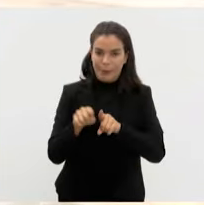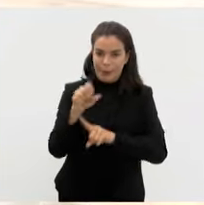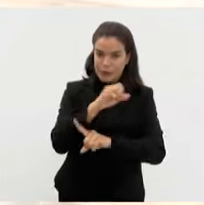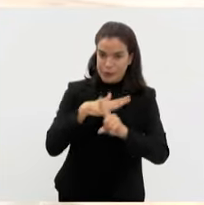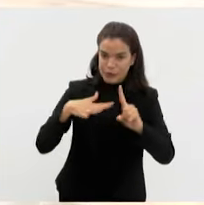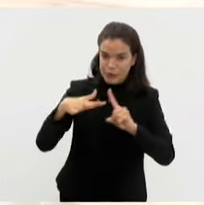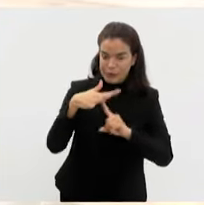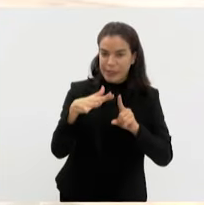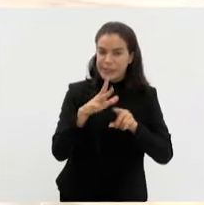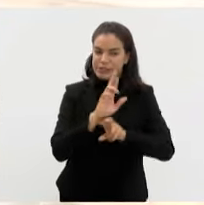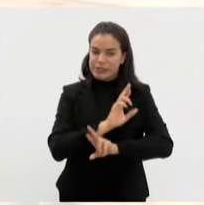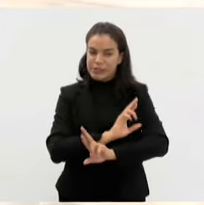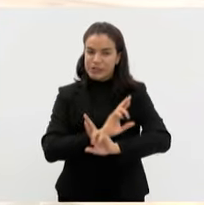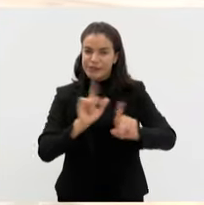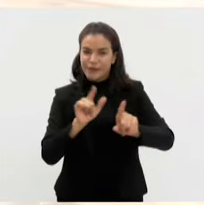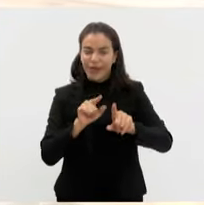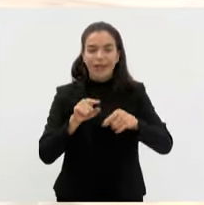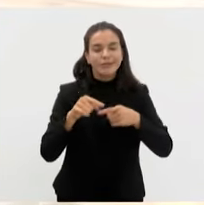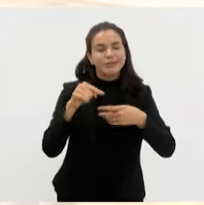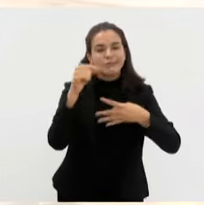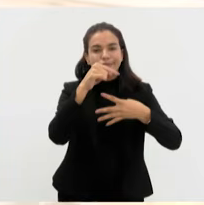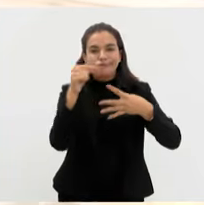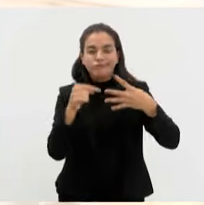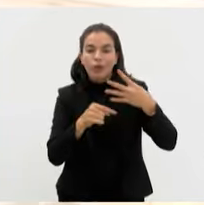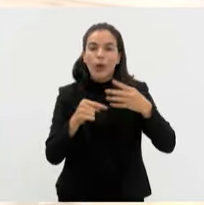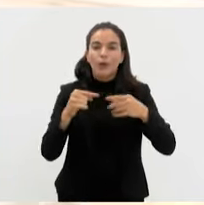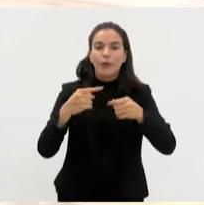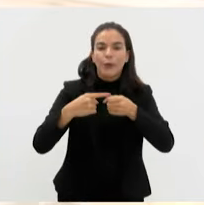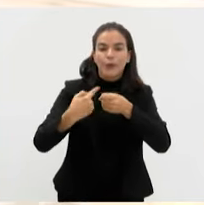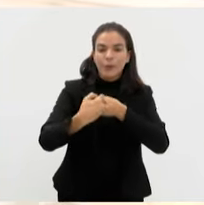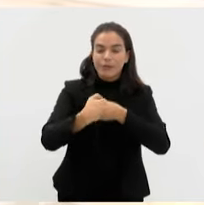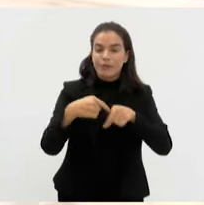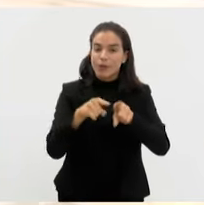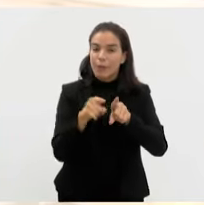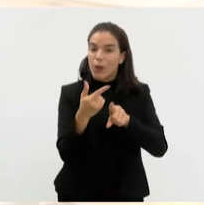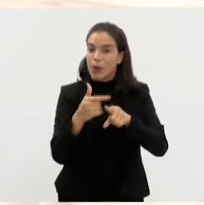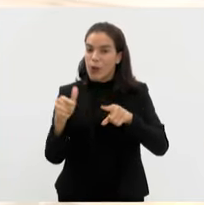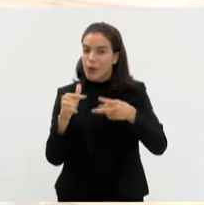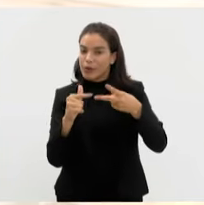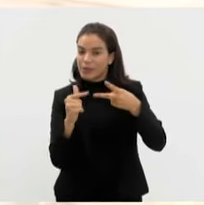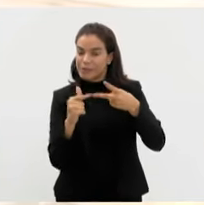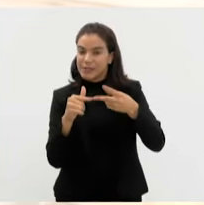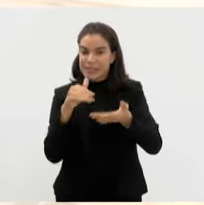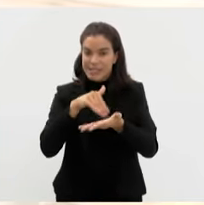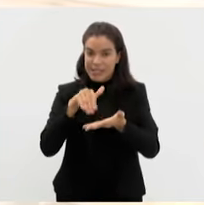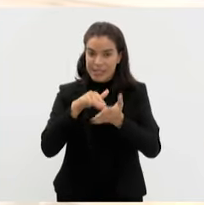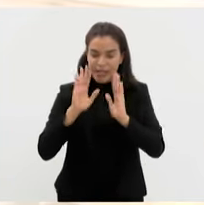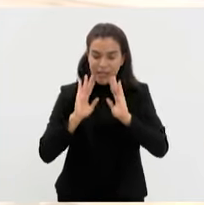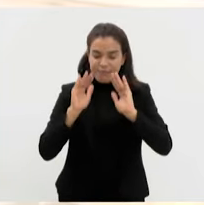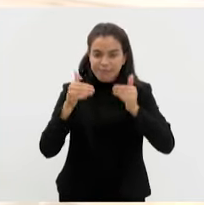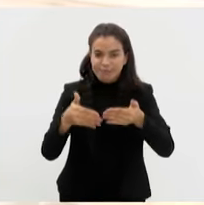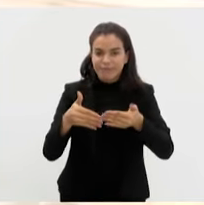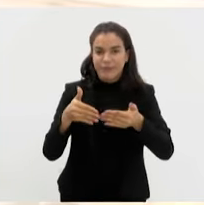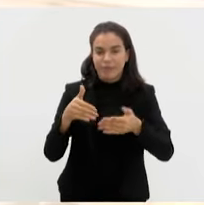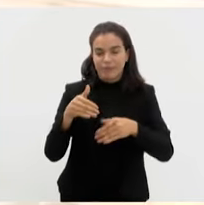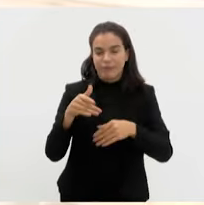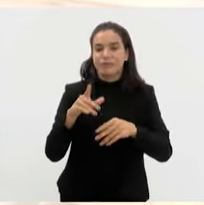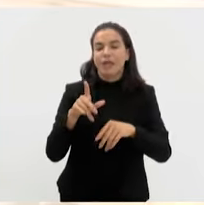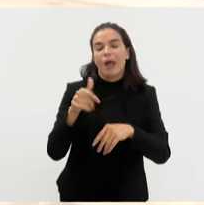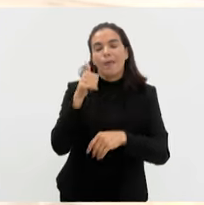histórica, das diferenças nos municípios e uma outra ferramenta específica para a Secretaria da Mulher, né, de Estado da